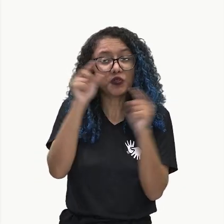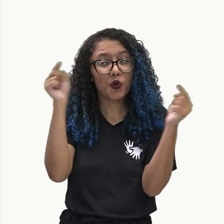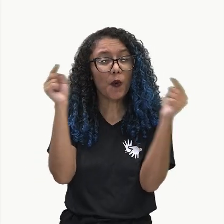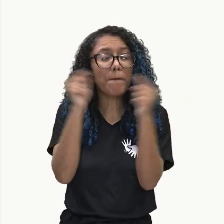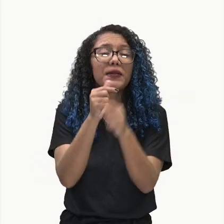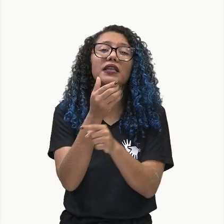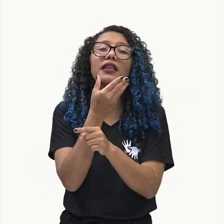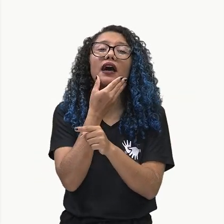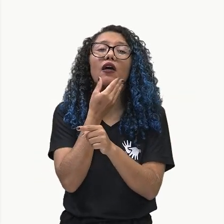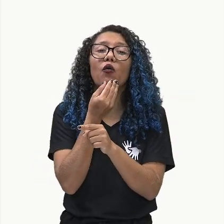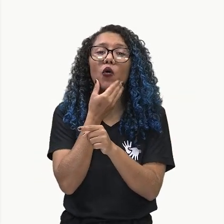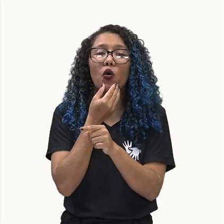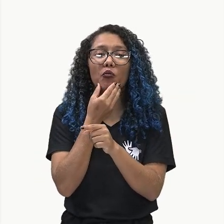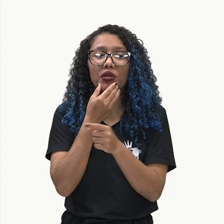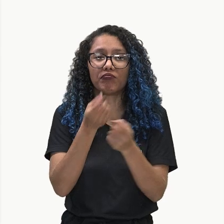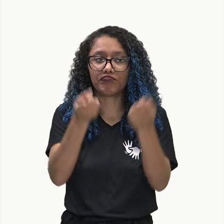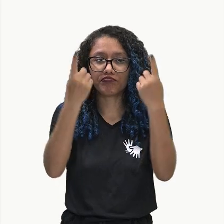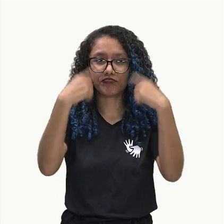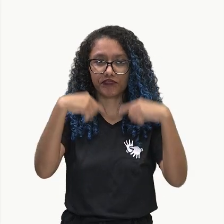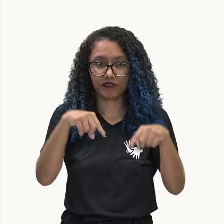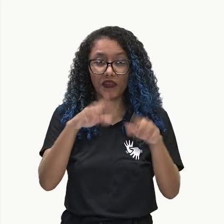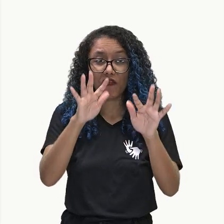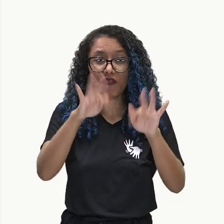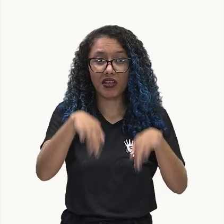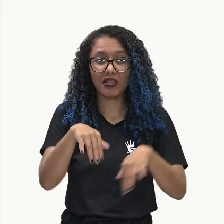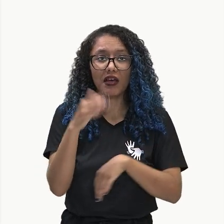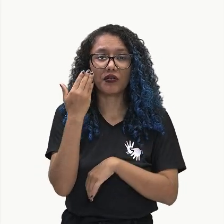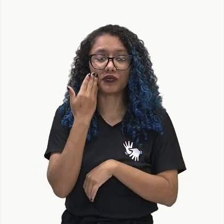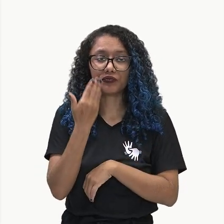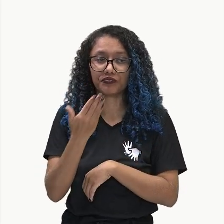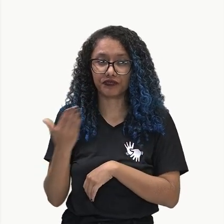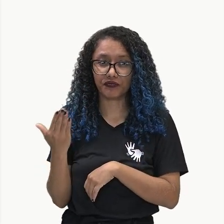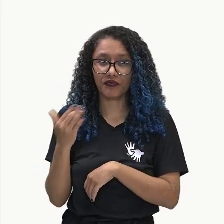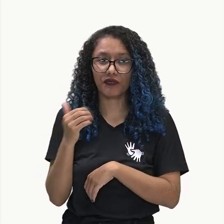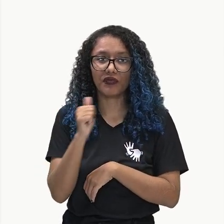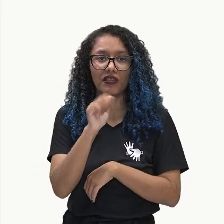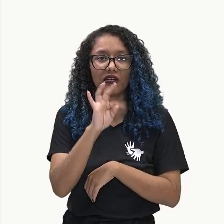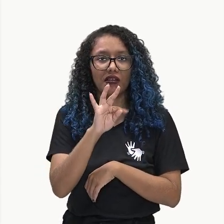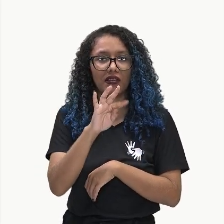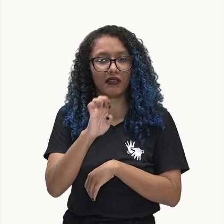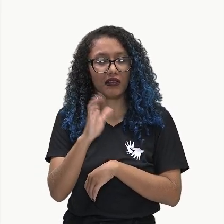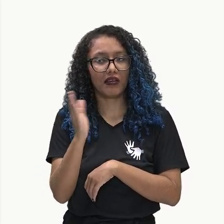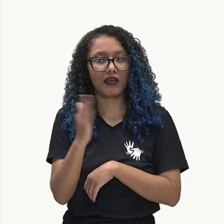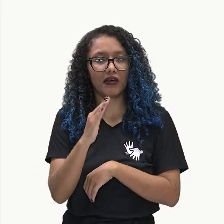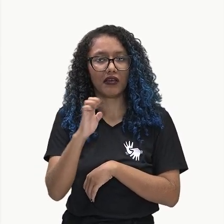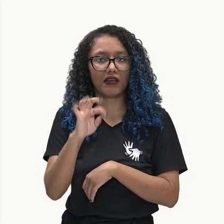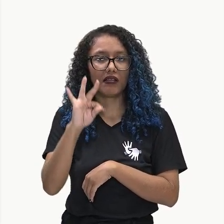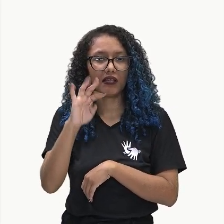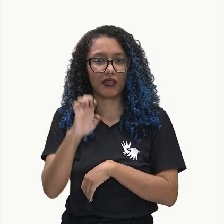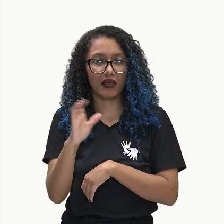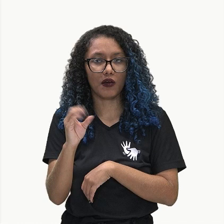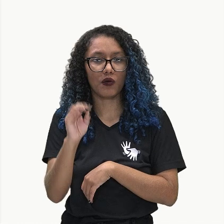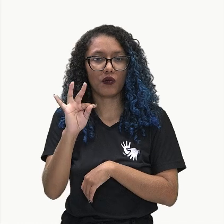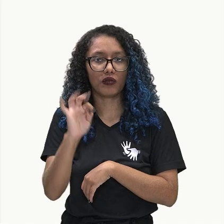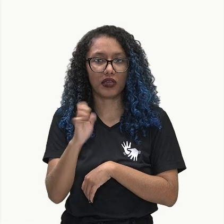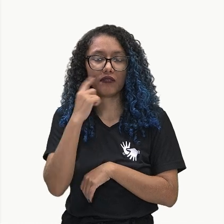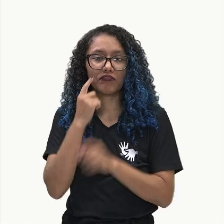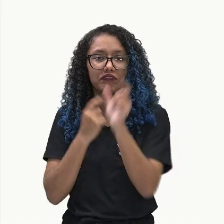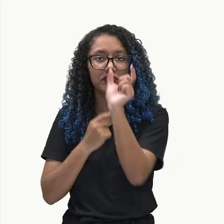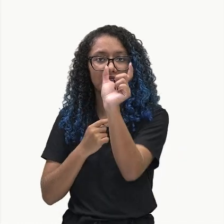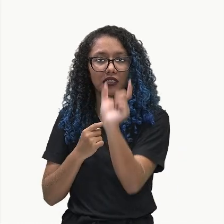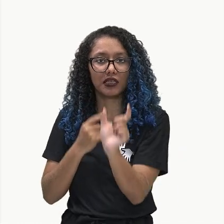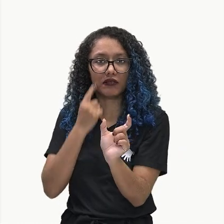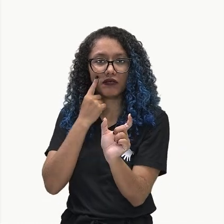Masculinas. Palavras terminadas em ate, ete, ote, como el escaparate, el billete,